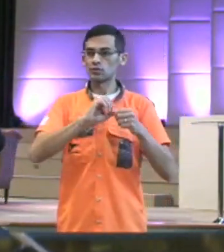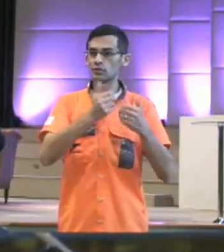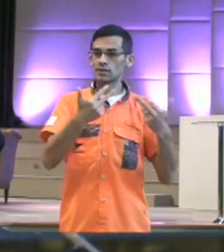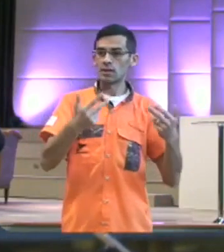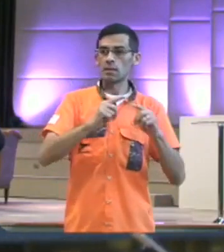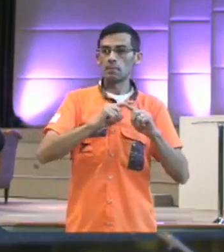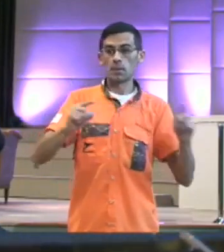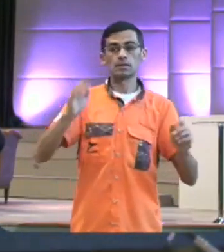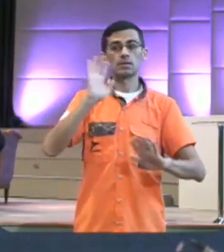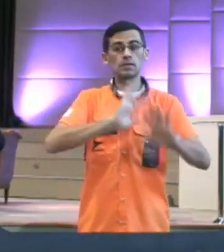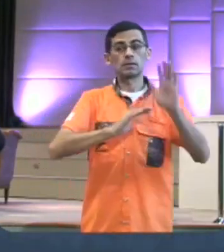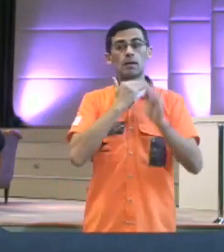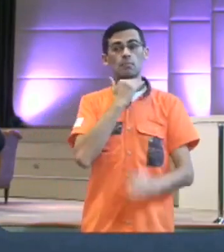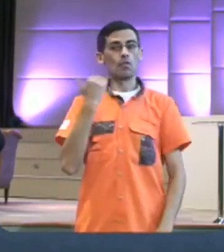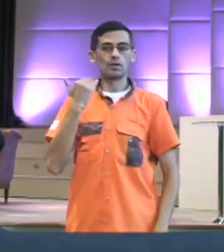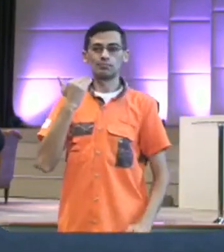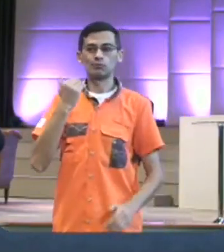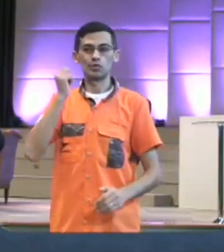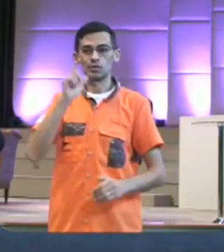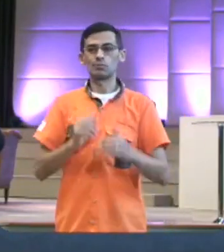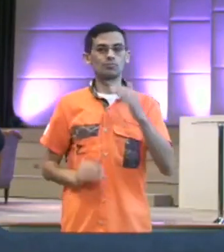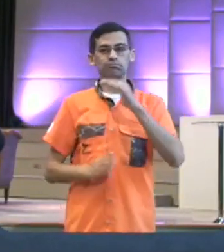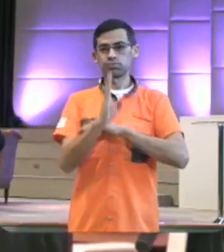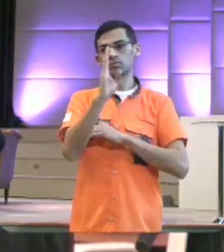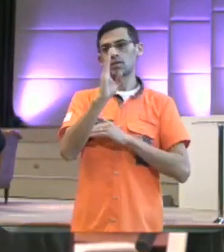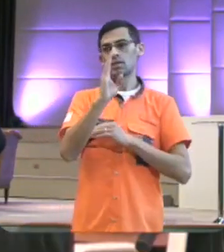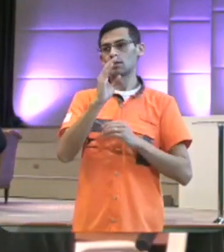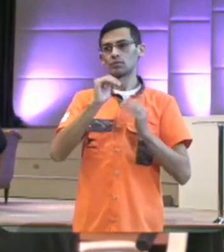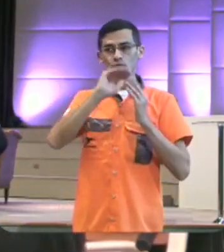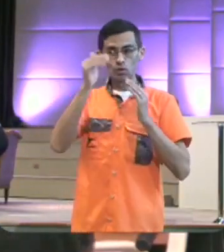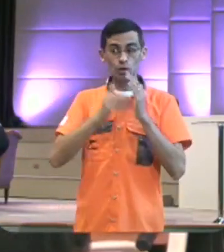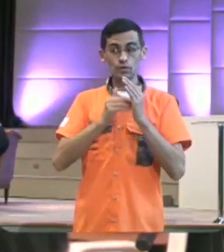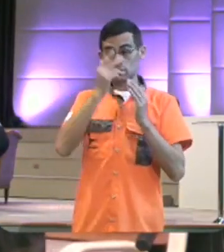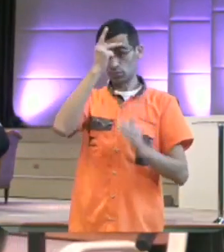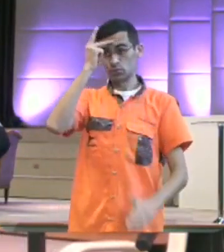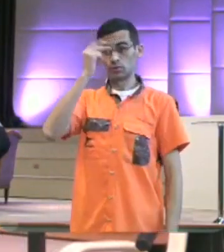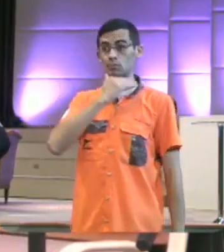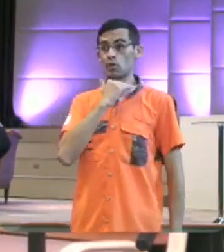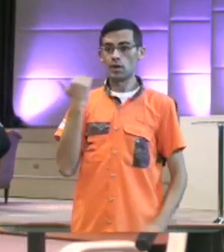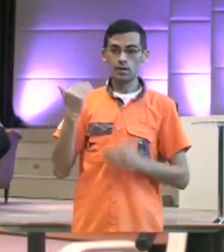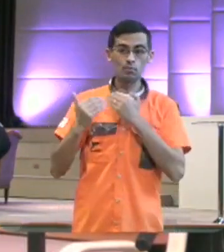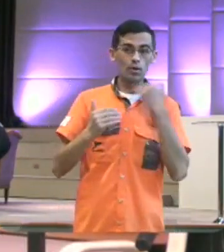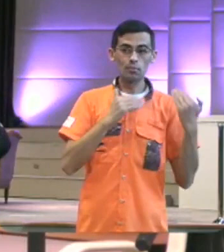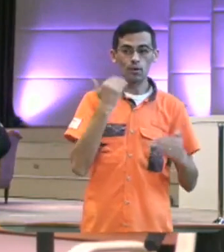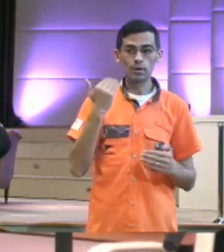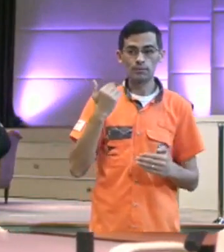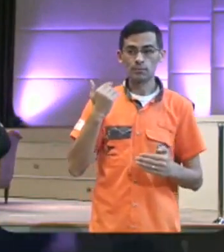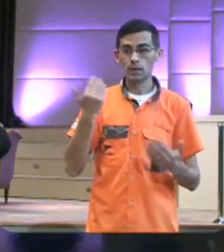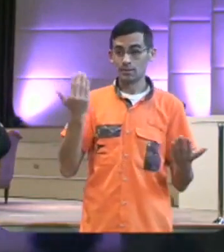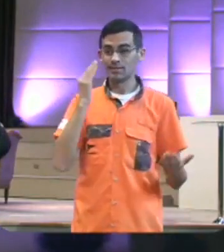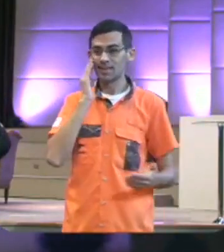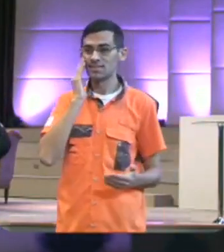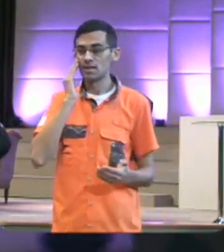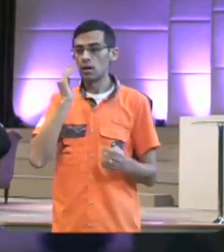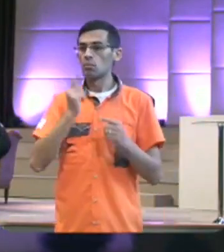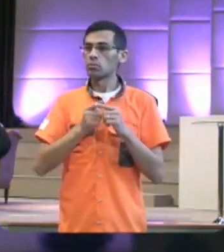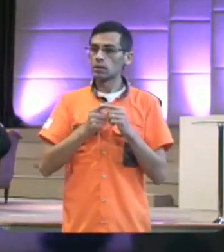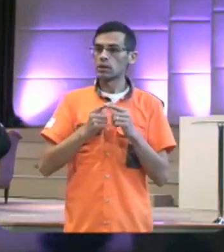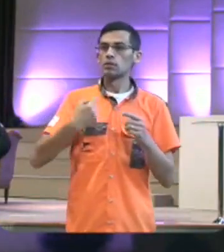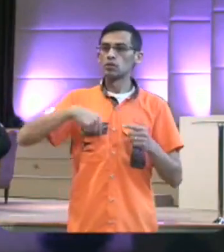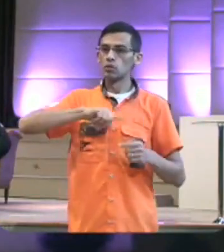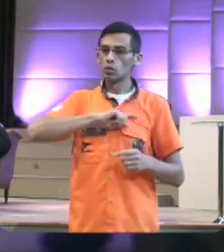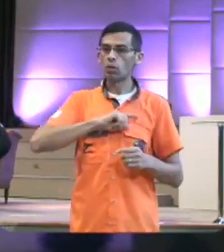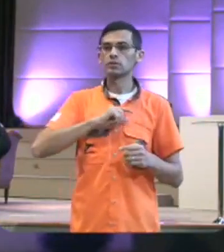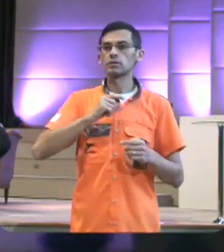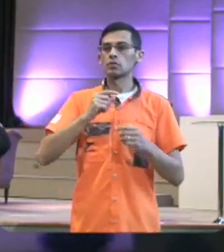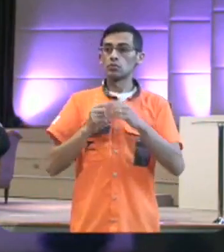a morte. Não é um ditado popular? Ó, tem solução para tudo na vida, menos para a morte. Eu quero dizer para você que eu não acredito nisso. Tem solução